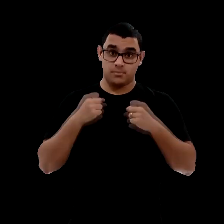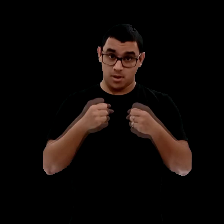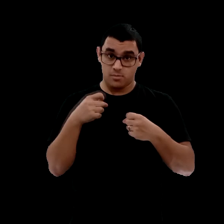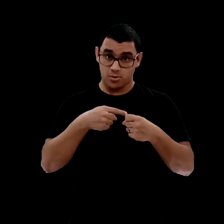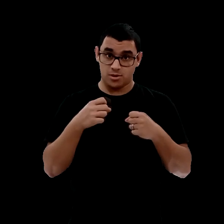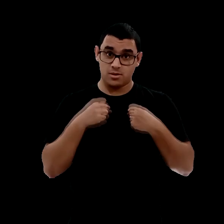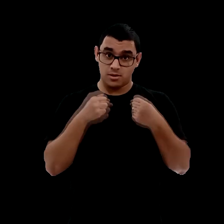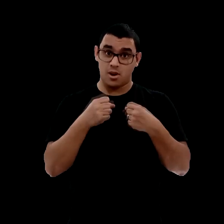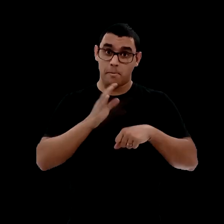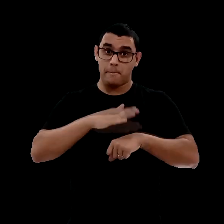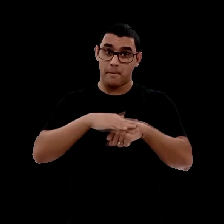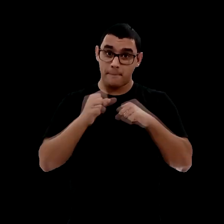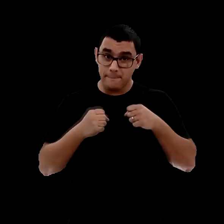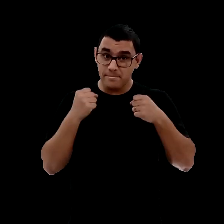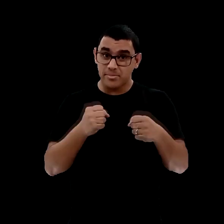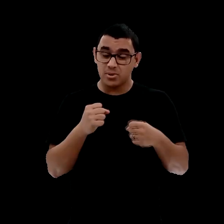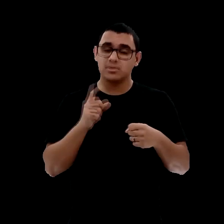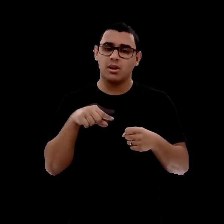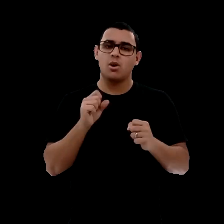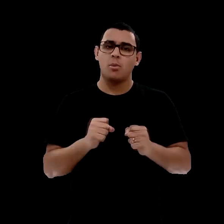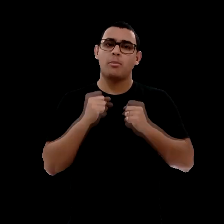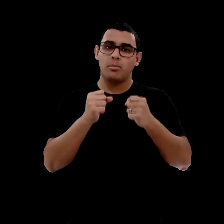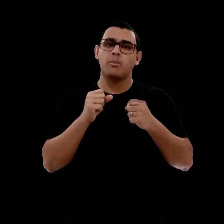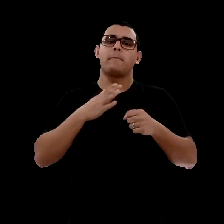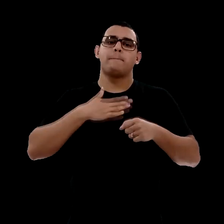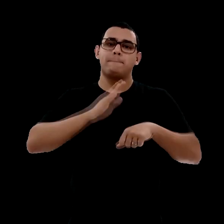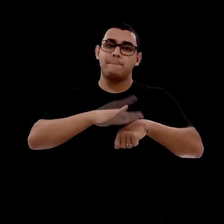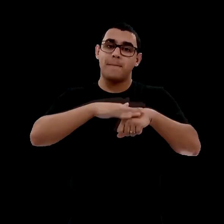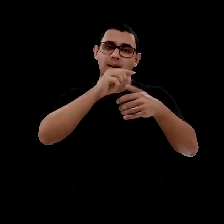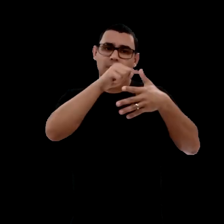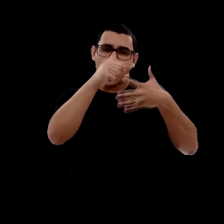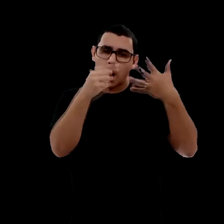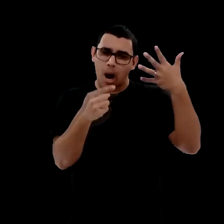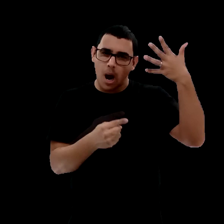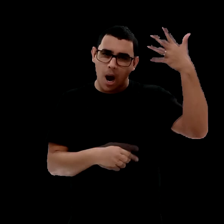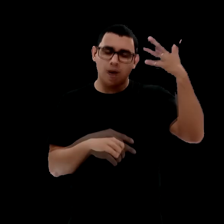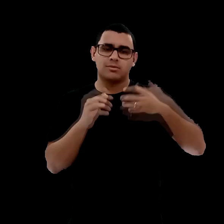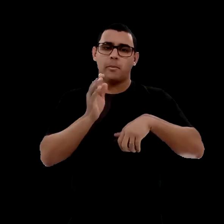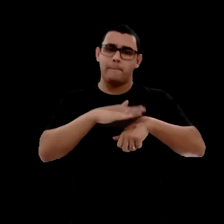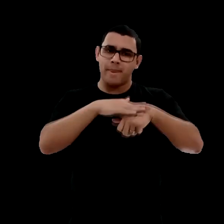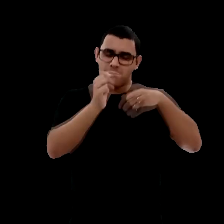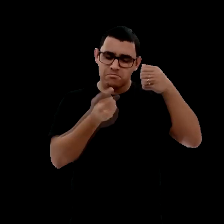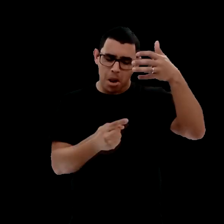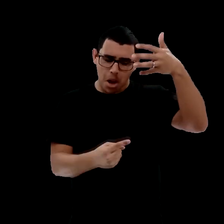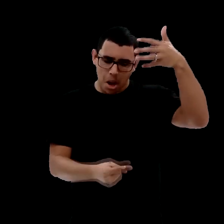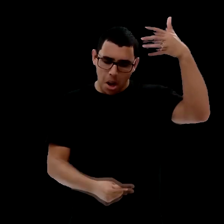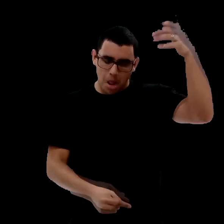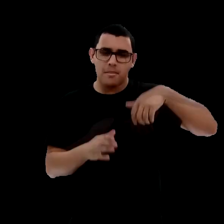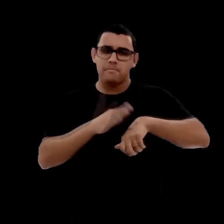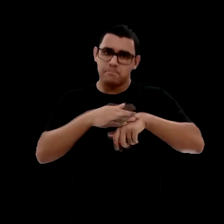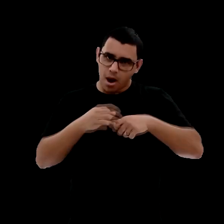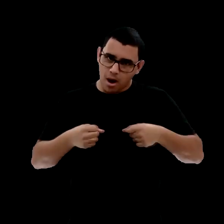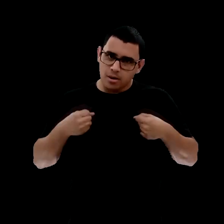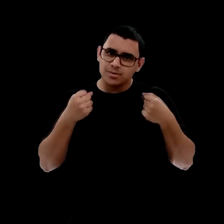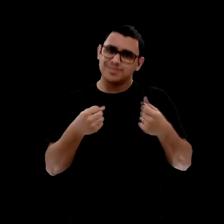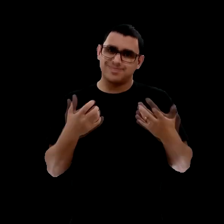têm quem tem mais poder é aquele que tem mais recurso. Então, quanto mais recurso você tiver, mais poder terá.